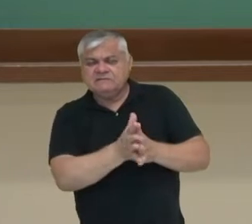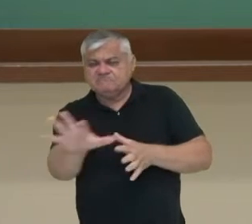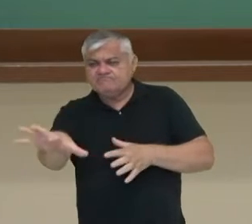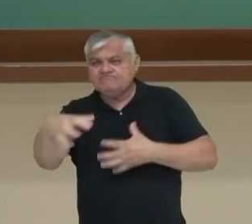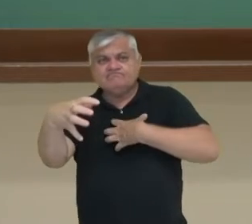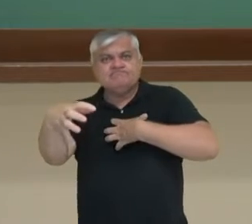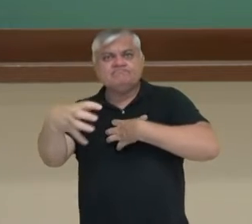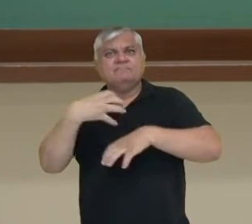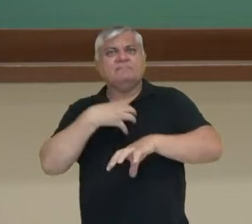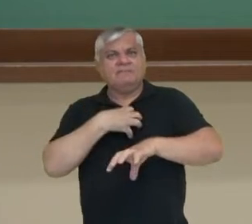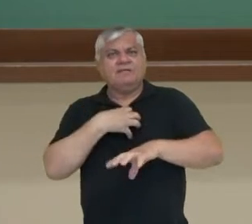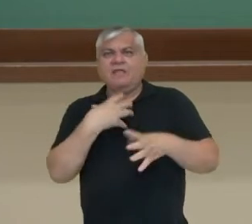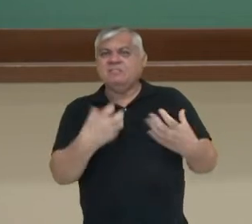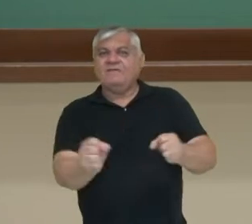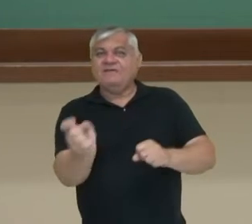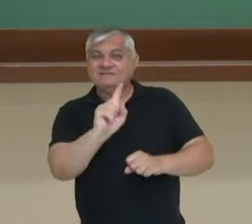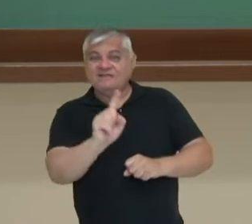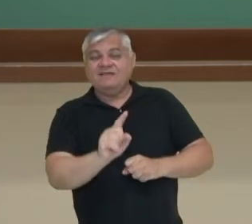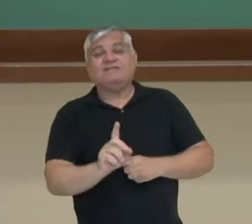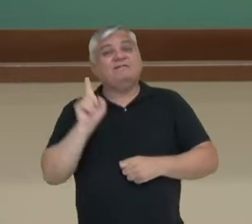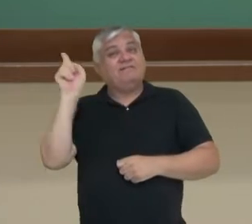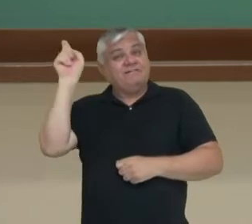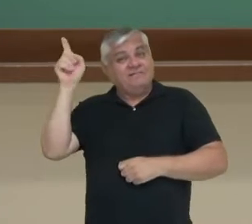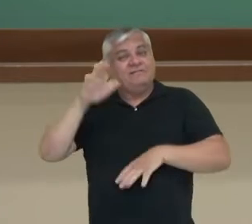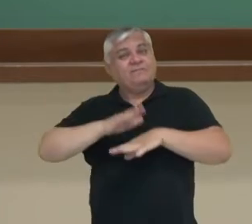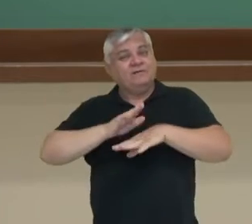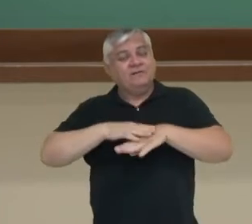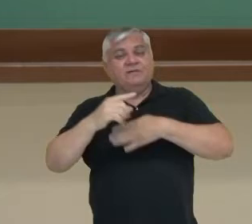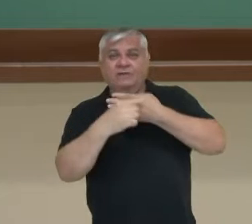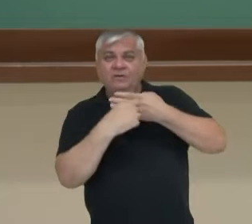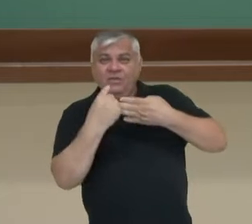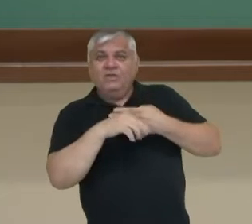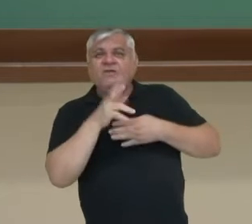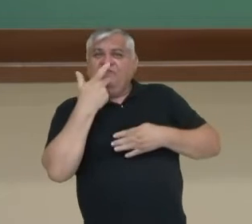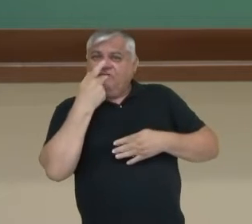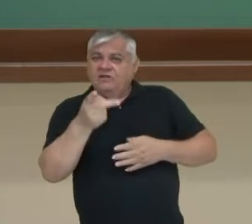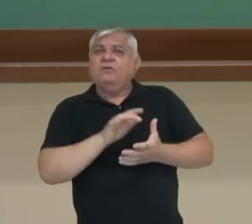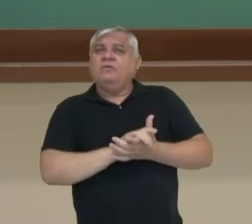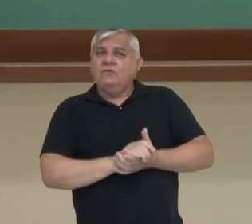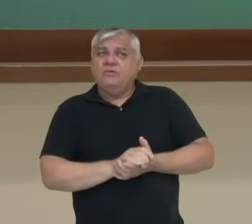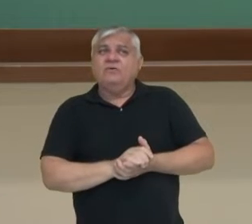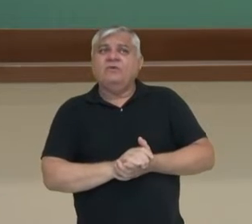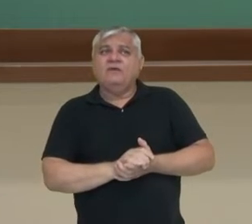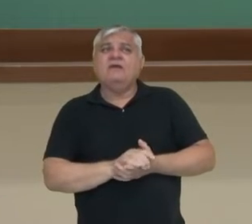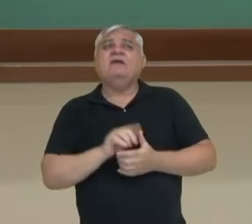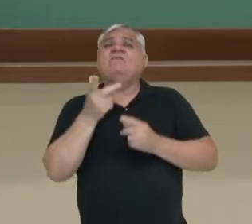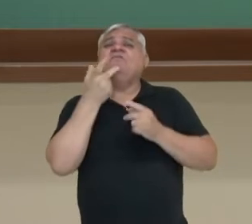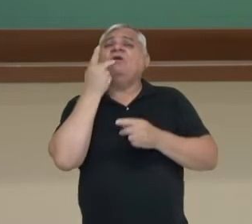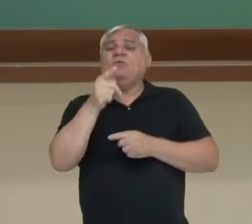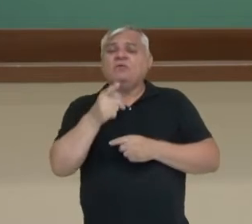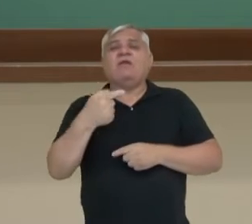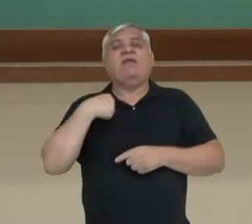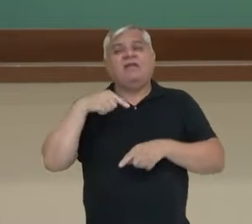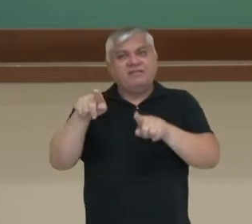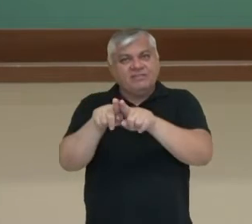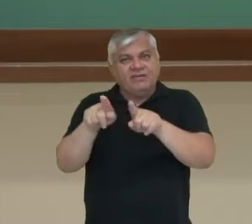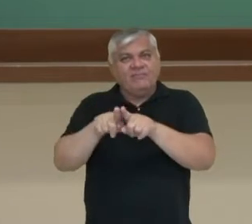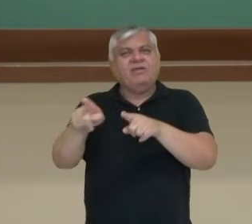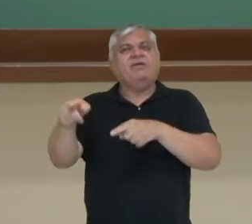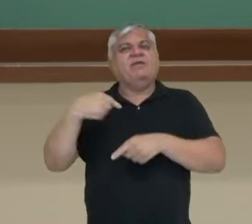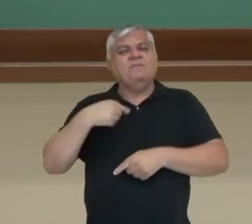conseguir recusá-lo. E é isso que o Vladimir Herzog está fazendo. Justamente o Vladimir Herzog, que foi morto sob